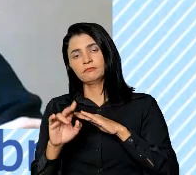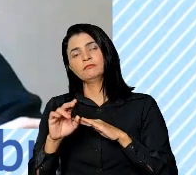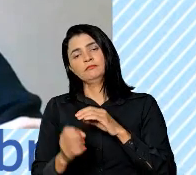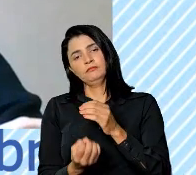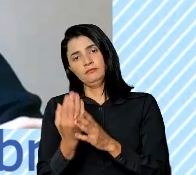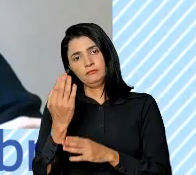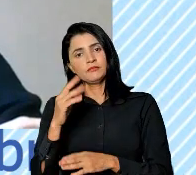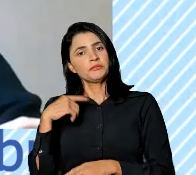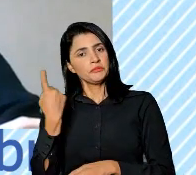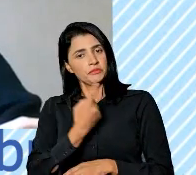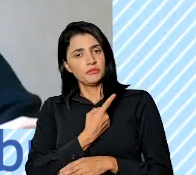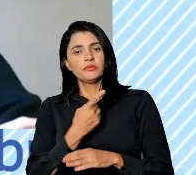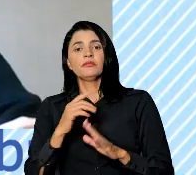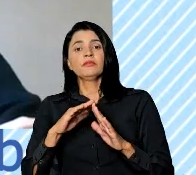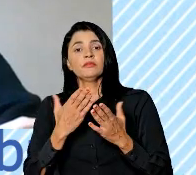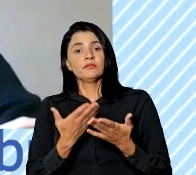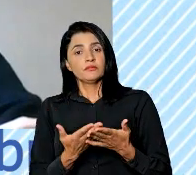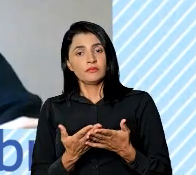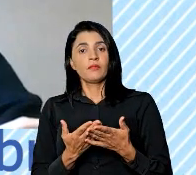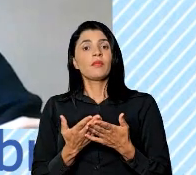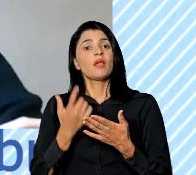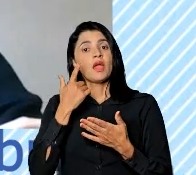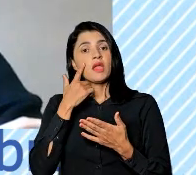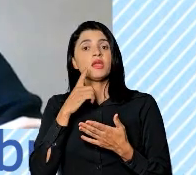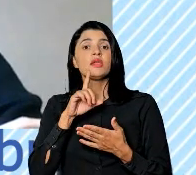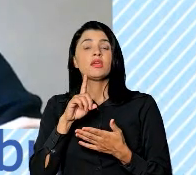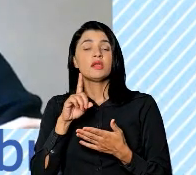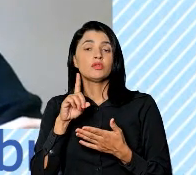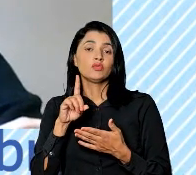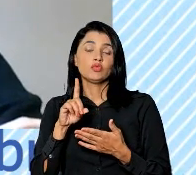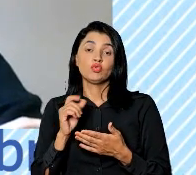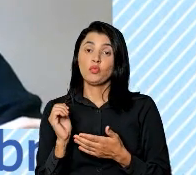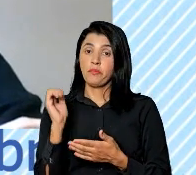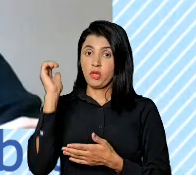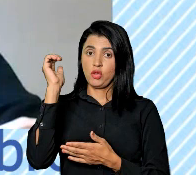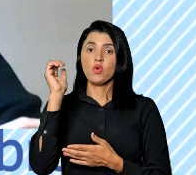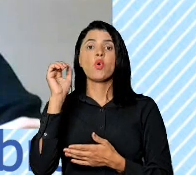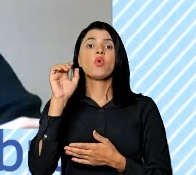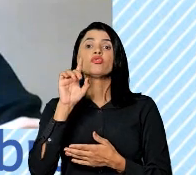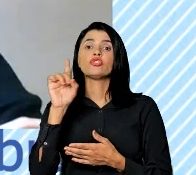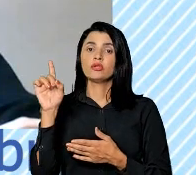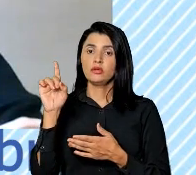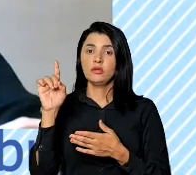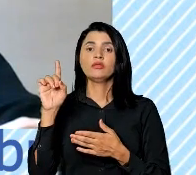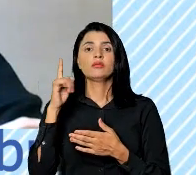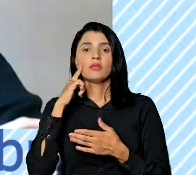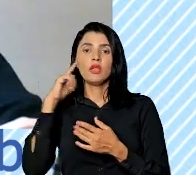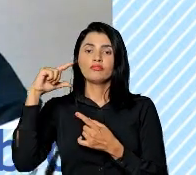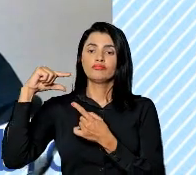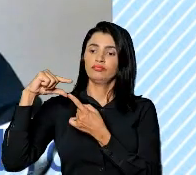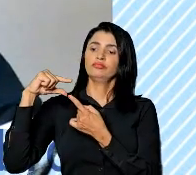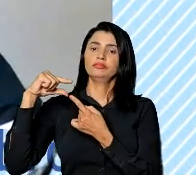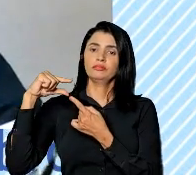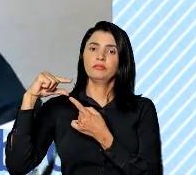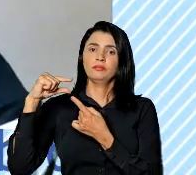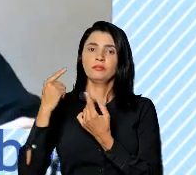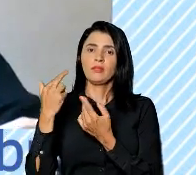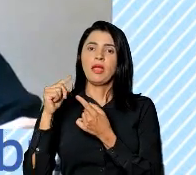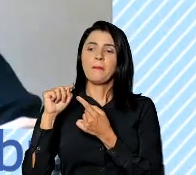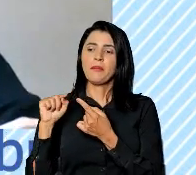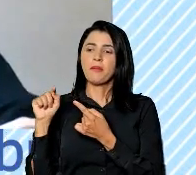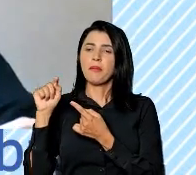escola. E no canto superior direito há um pequeno triângulo formado por 17